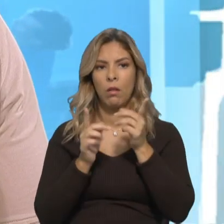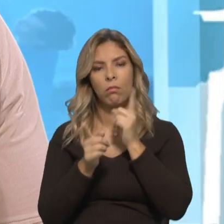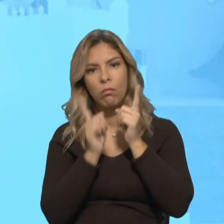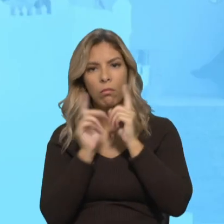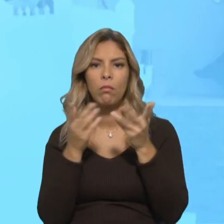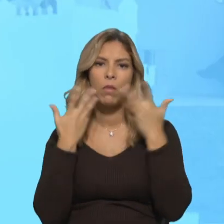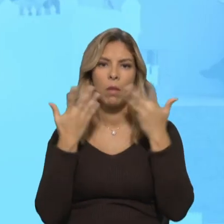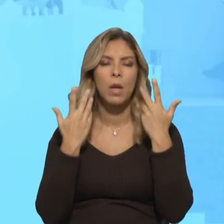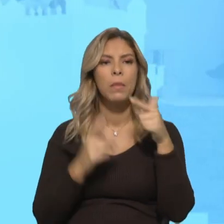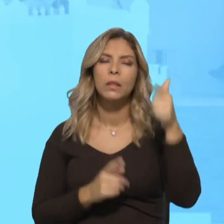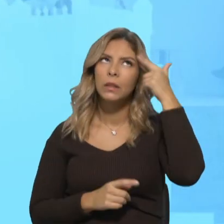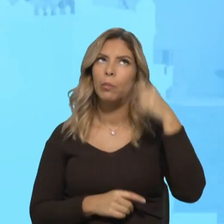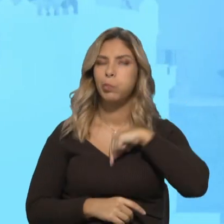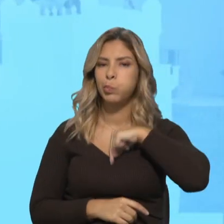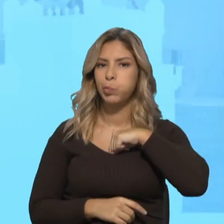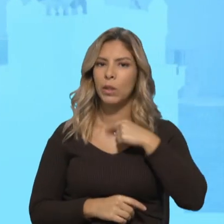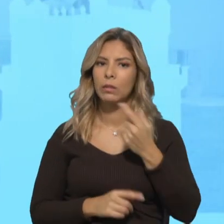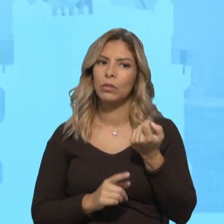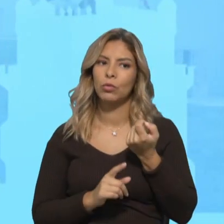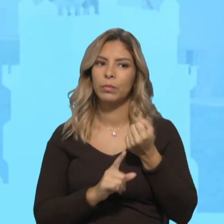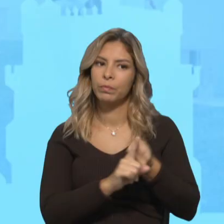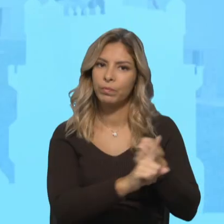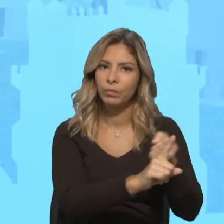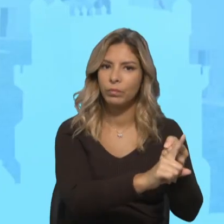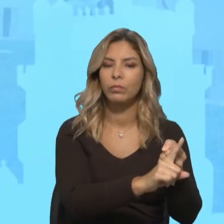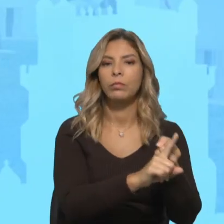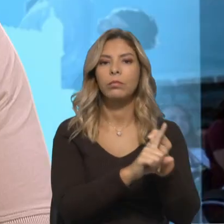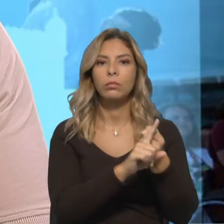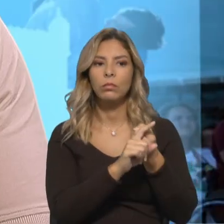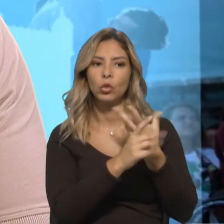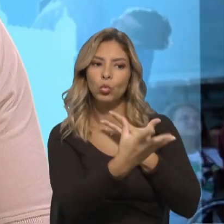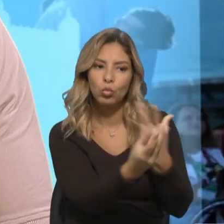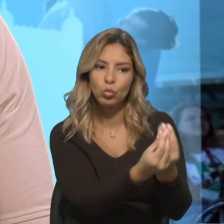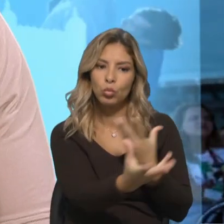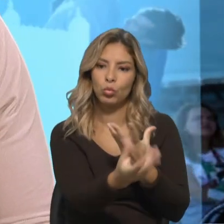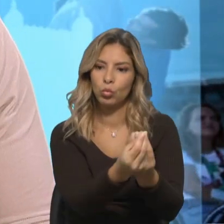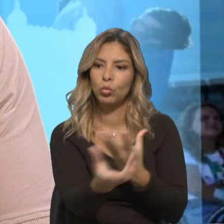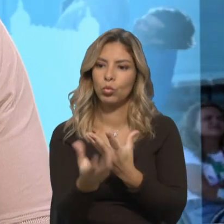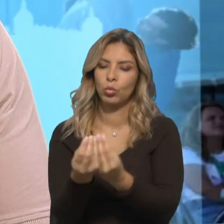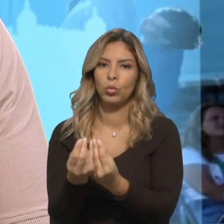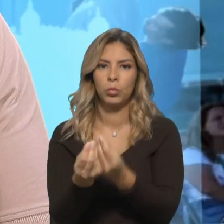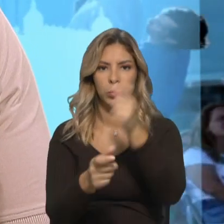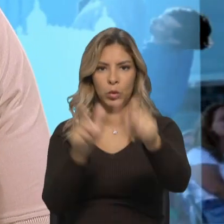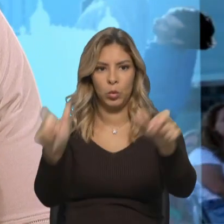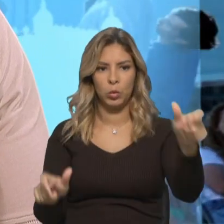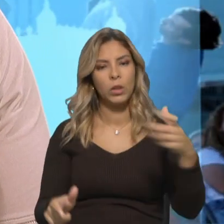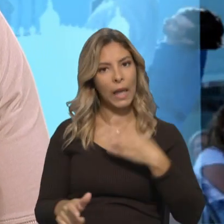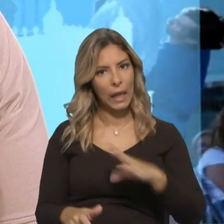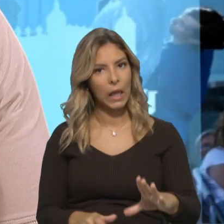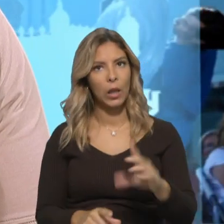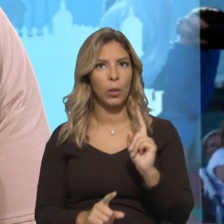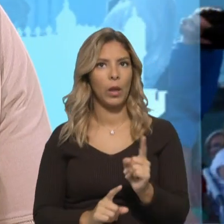bichinho da missão e de trabalhar também pelo ad gentes e o intergentes, porque Parece que não, nós queremos é